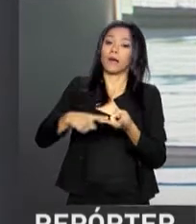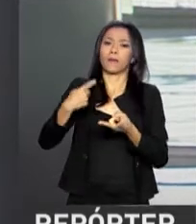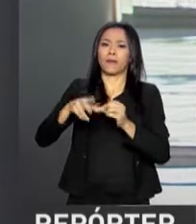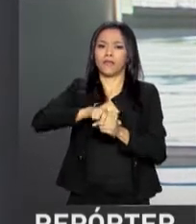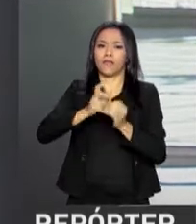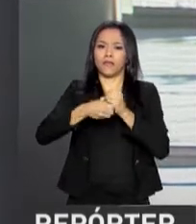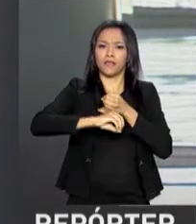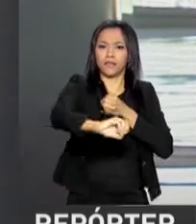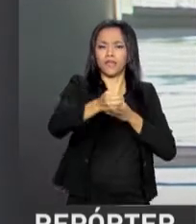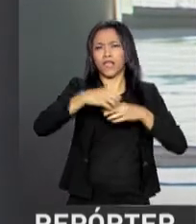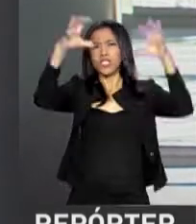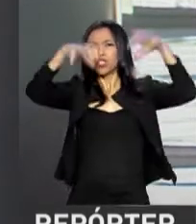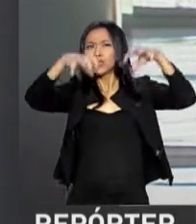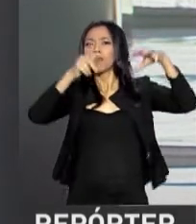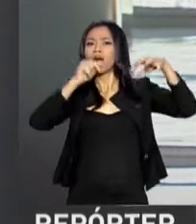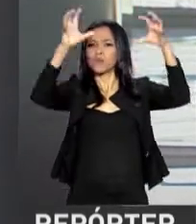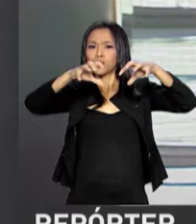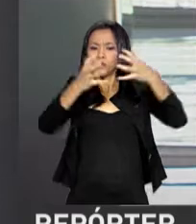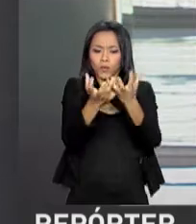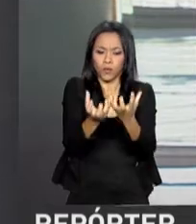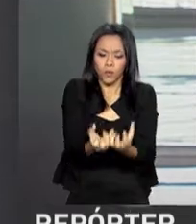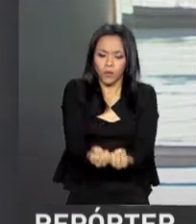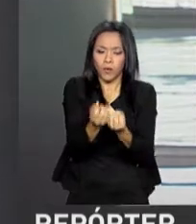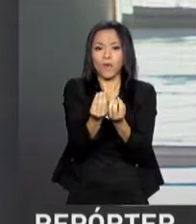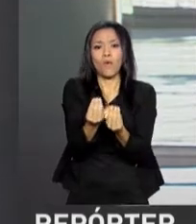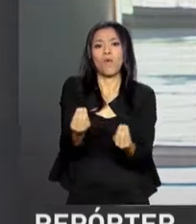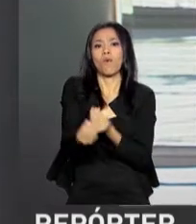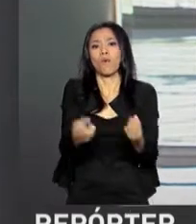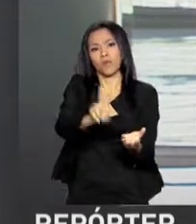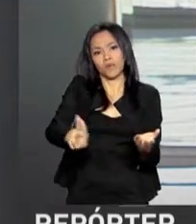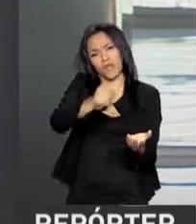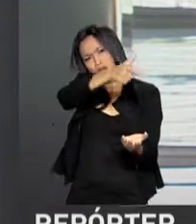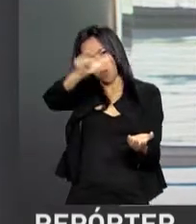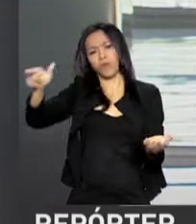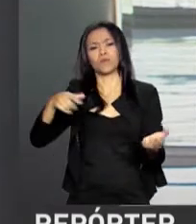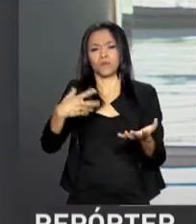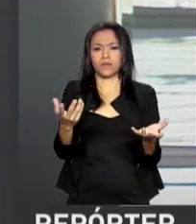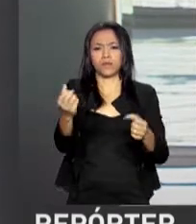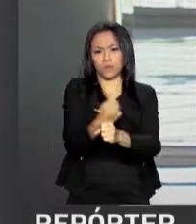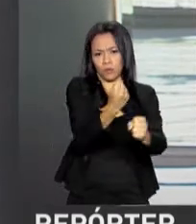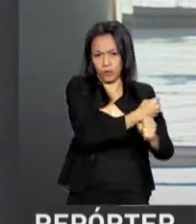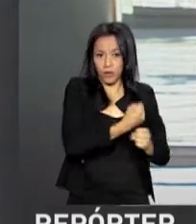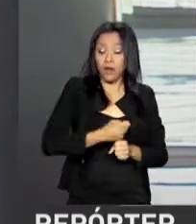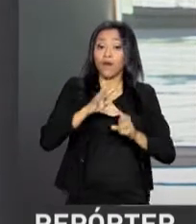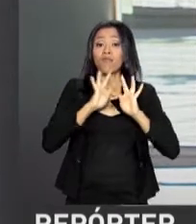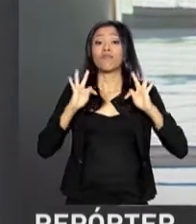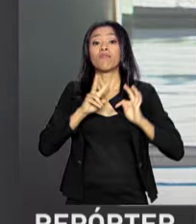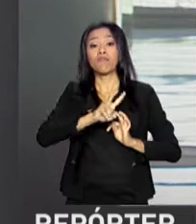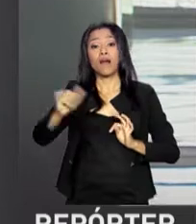de água da chuva além de projetos e estudos de engenharia o programa vai atender a todos os municípios